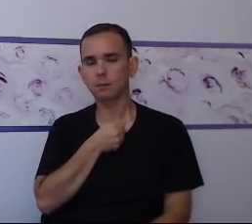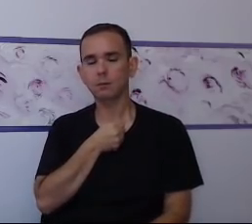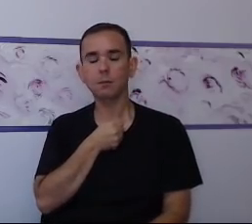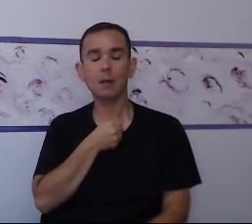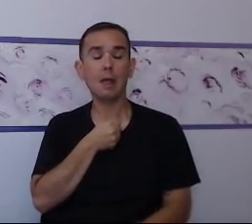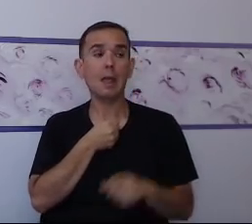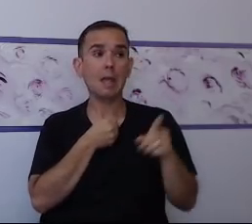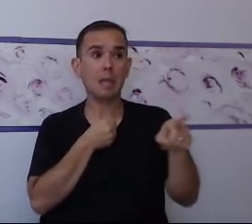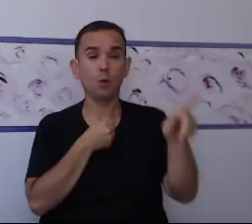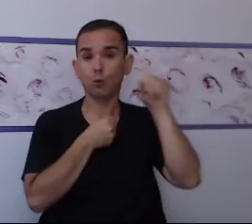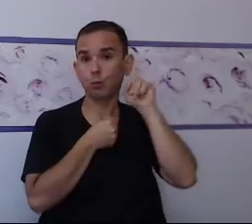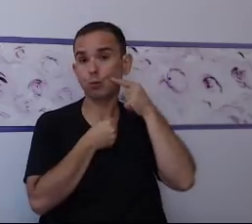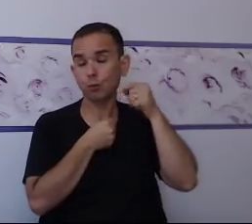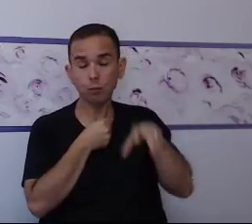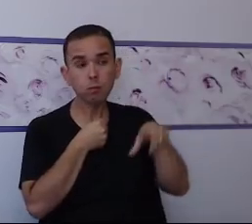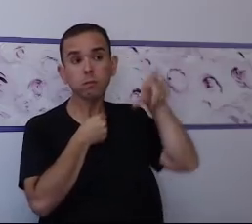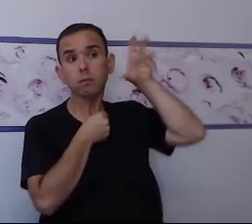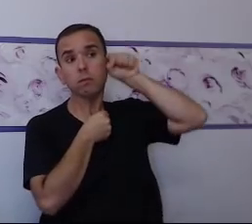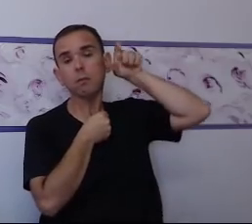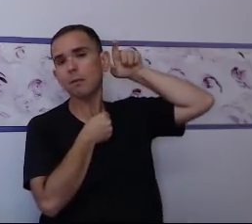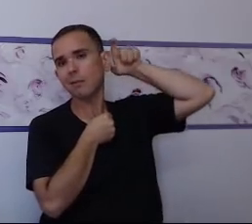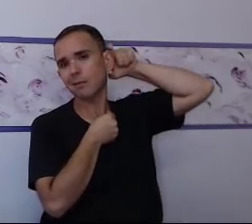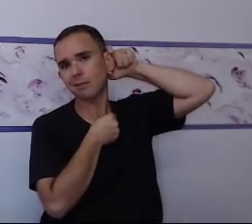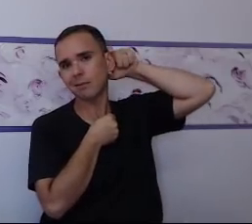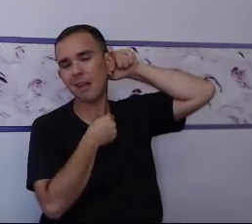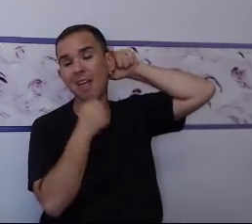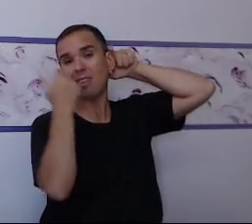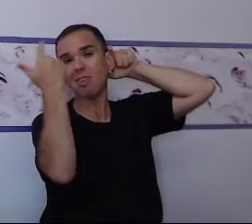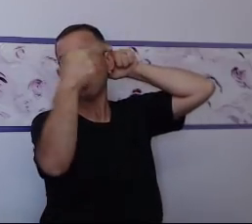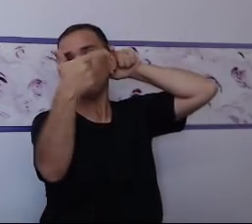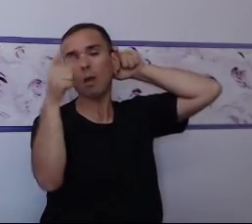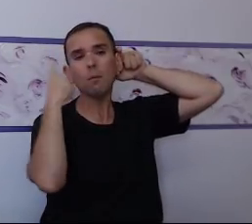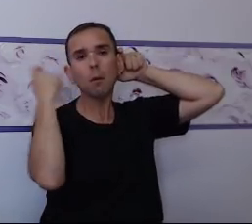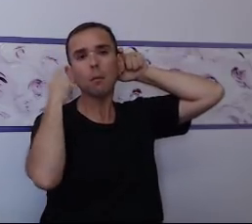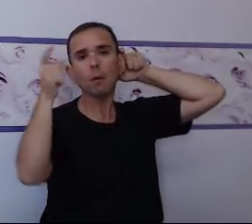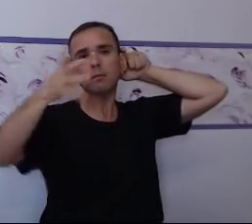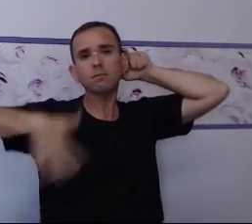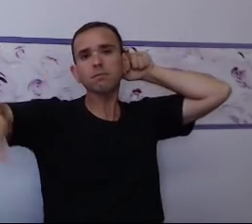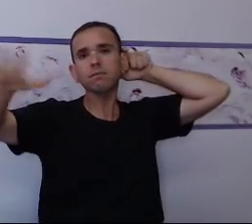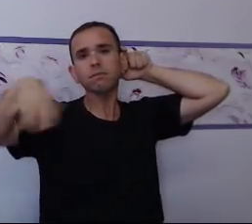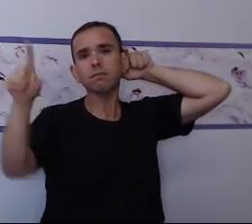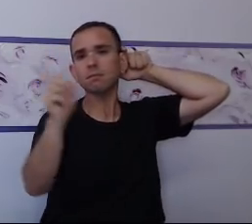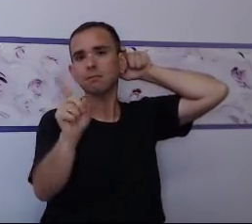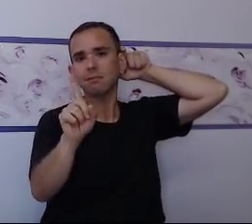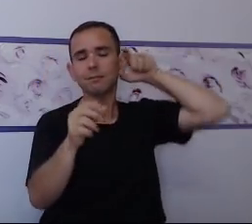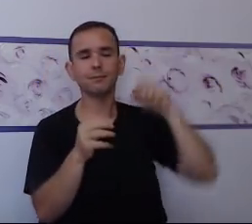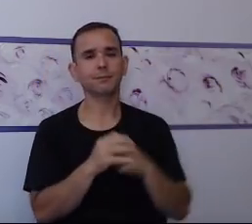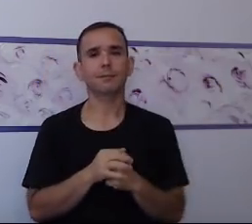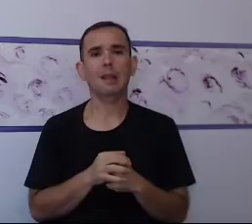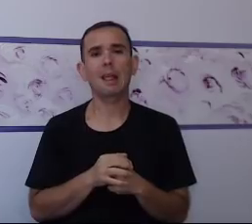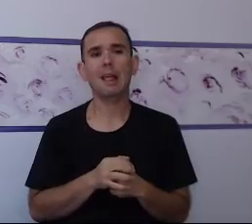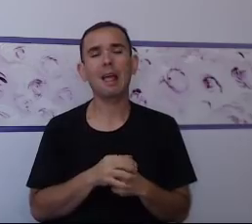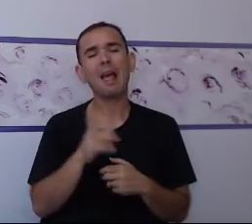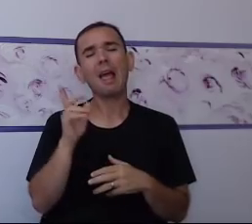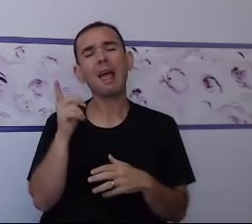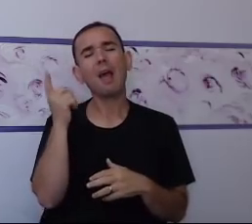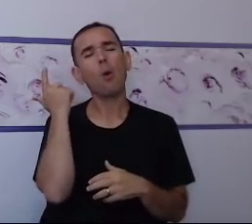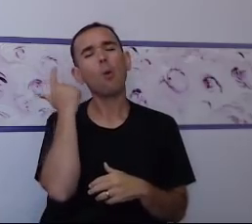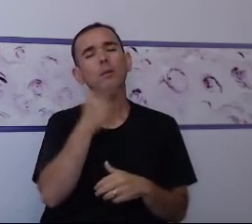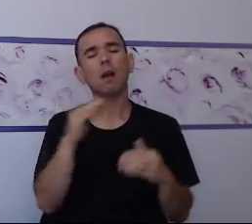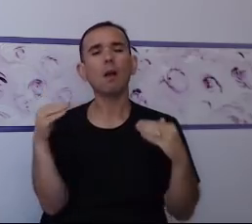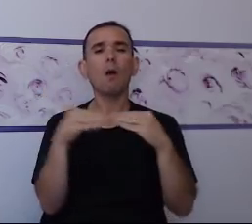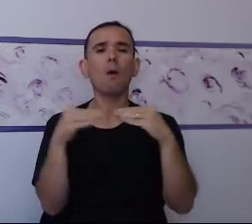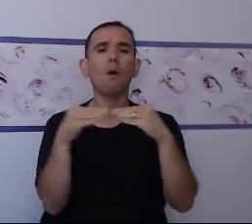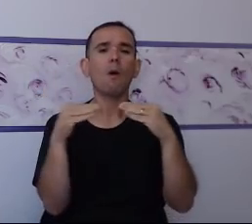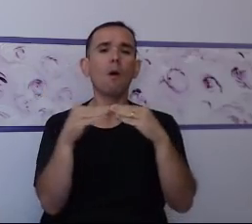microfone e ele recebe só a fala do professor, sem os ruídos externos. Tá? Então, assim, ele vem